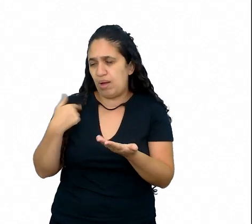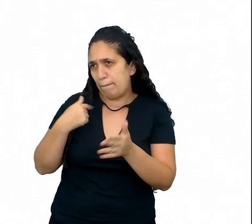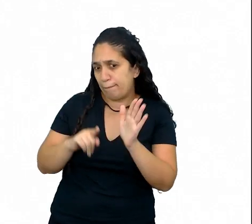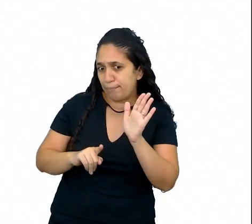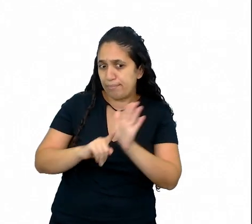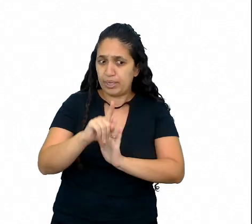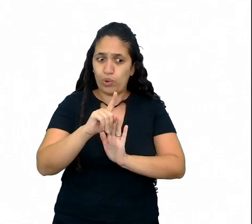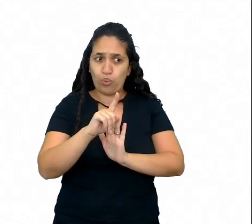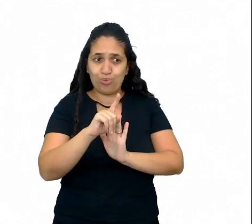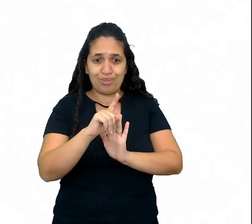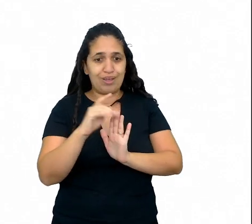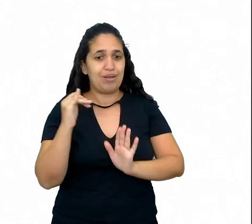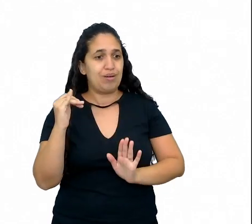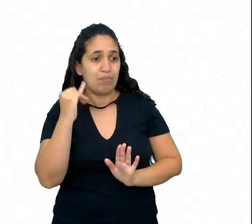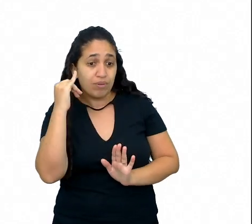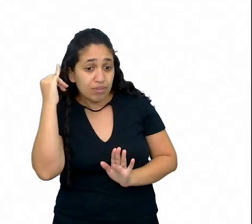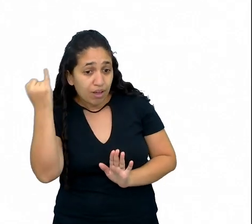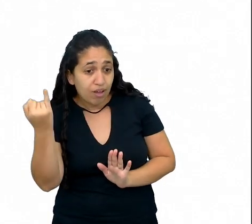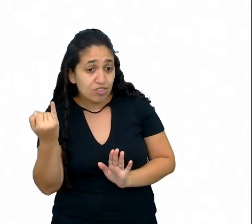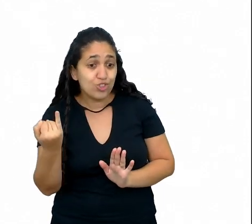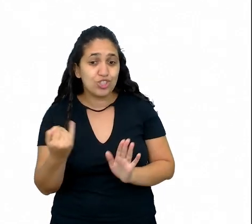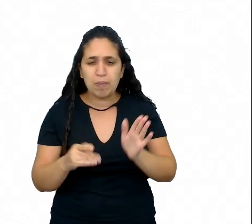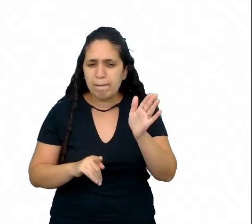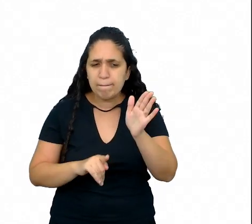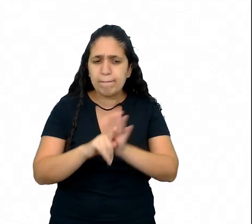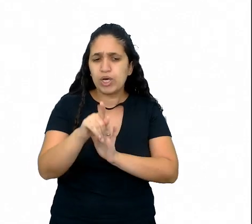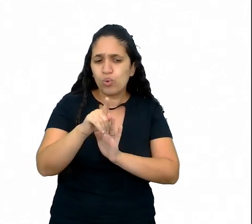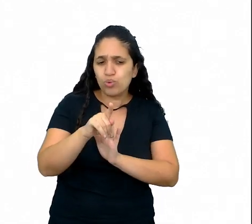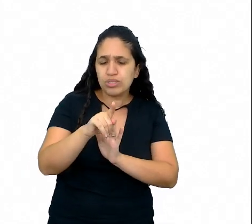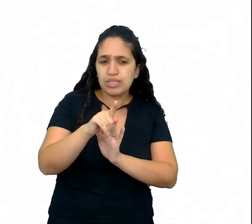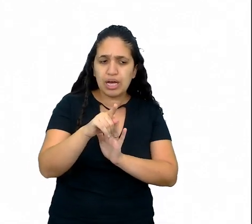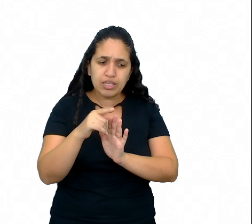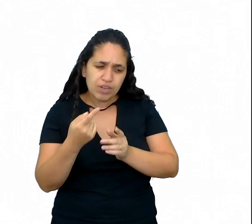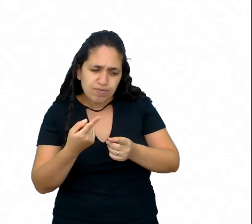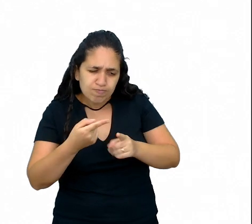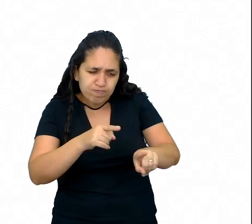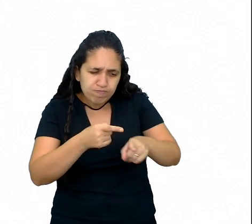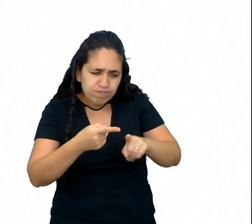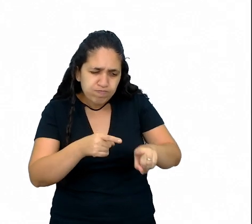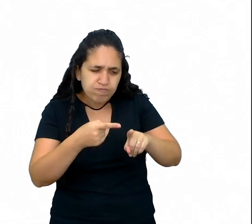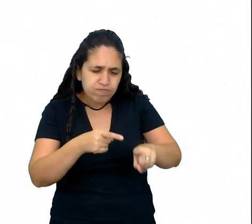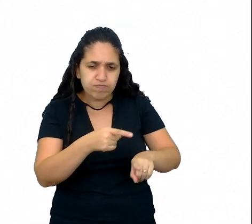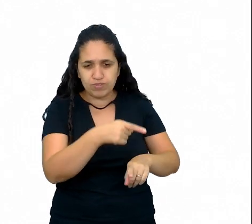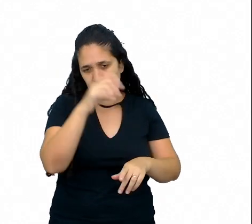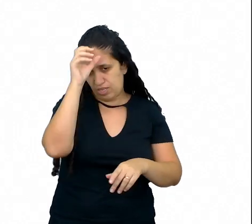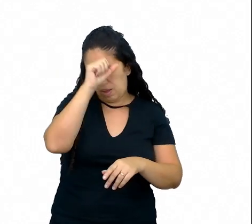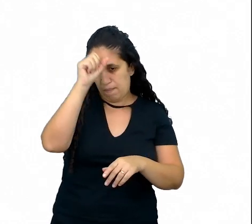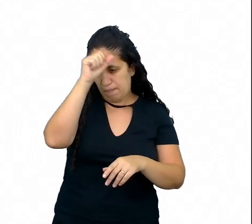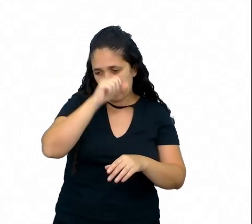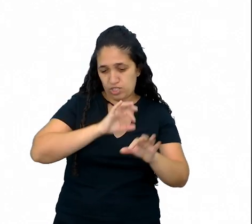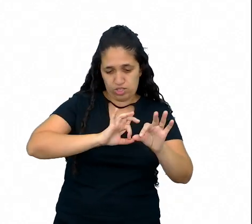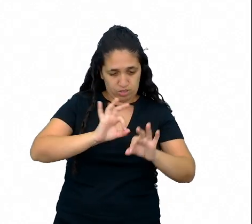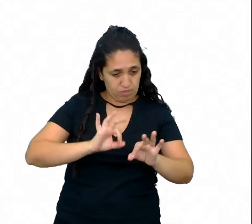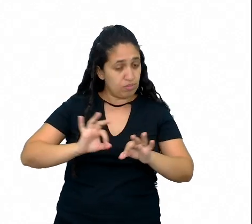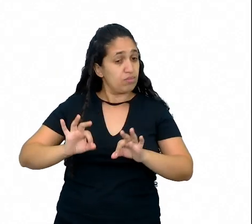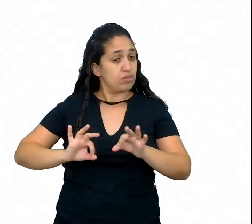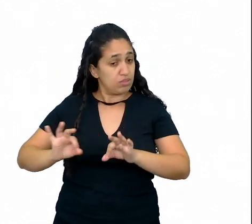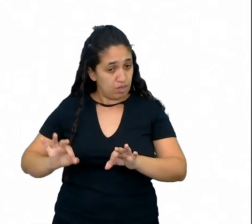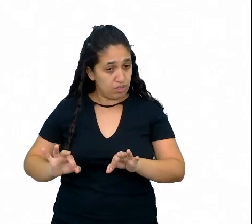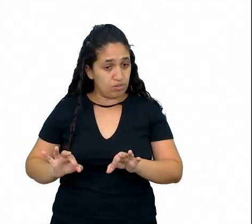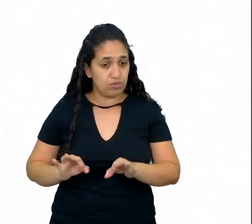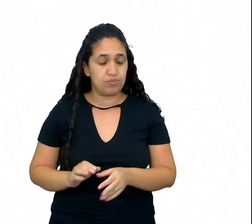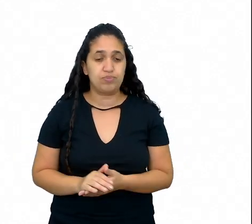pergunta motriz, né? A pergunta geradora, né? Dessa aprendizagem baseada em projetos,